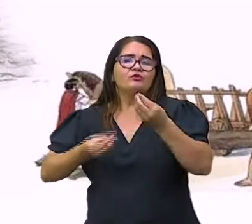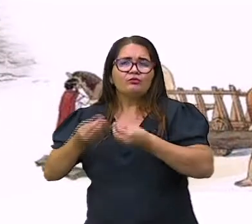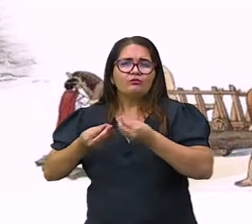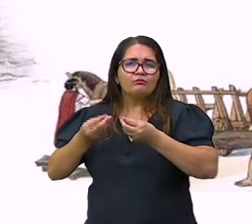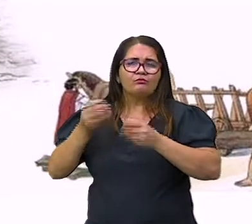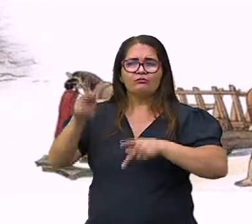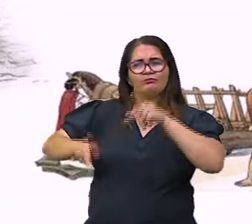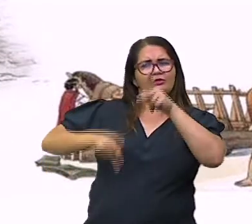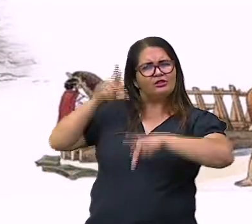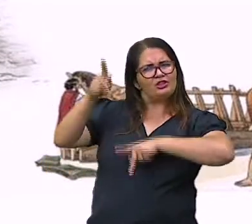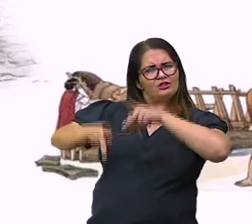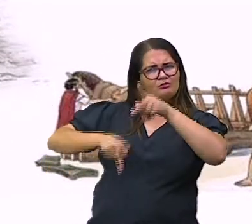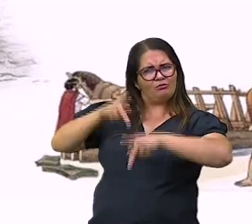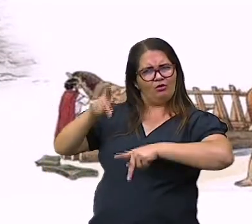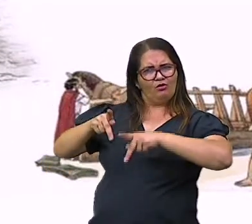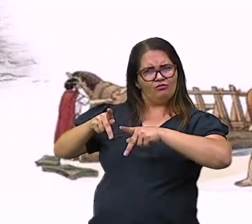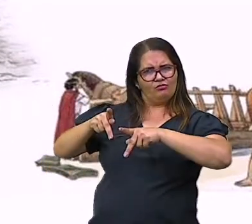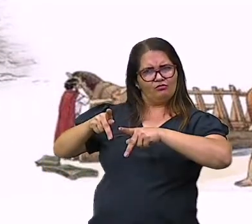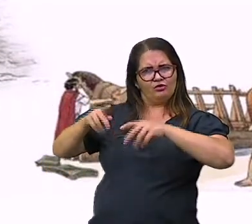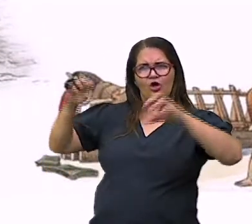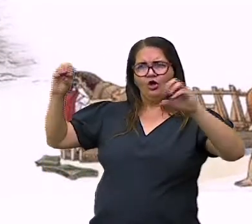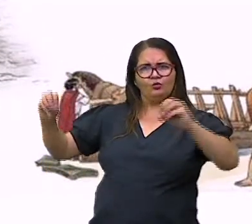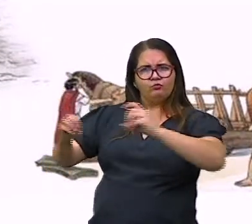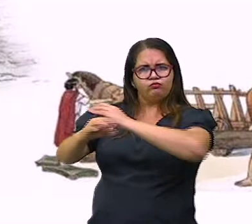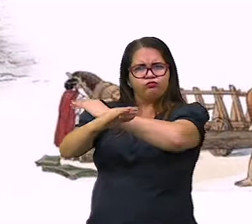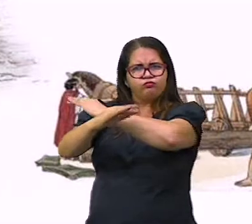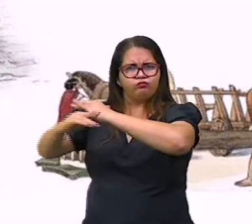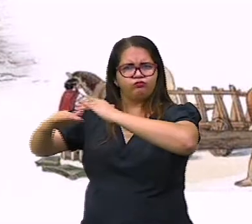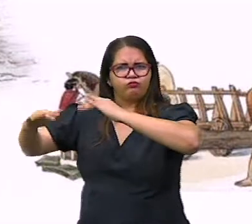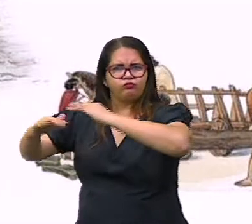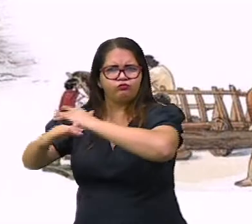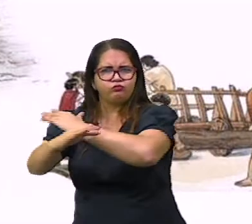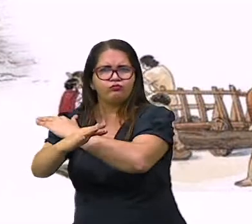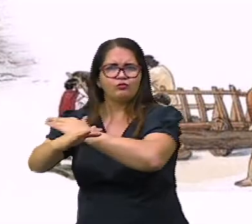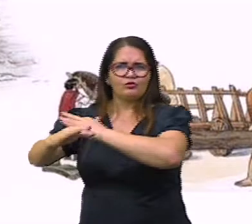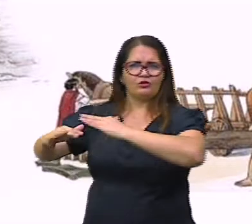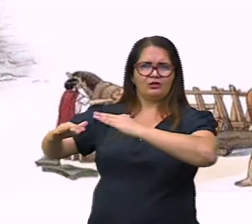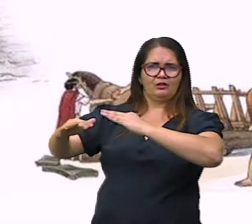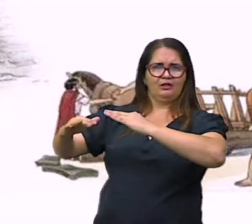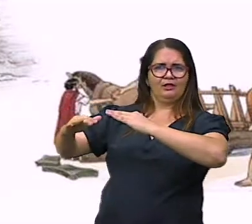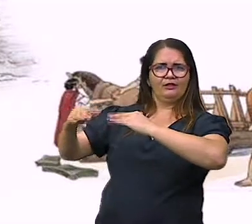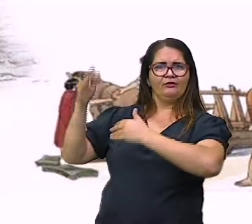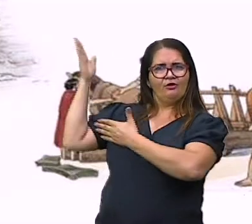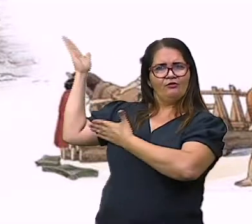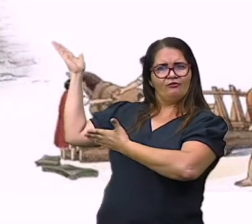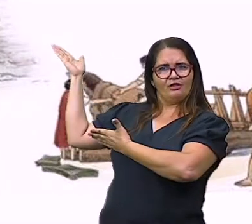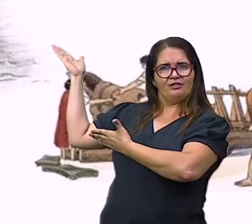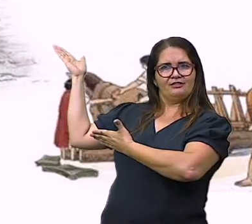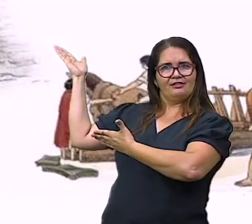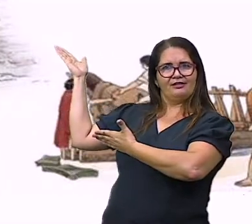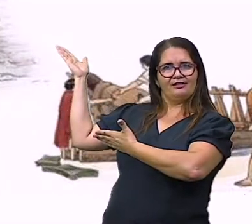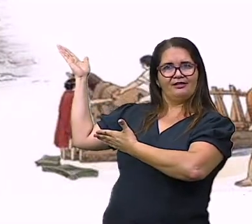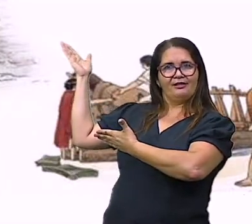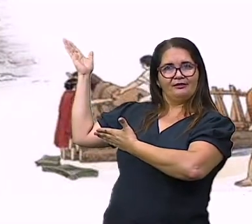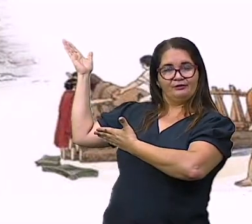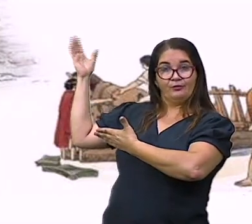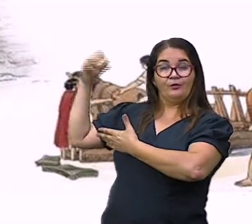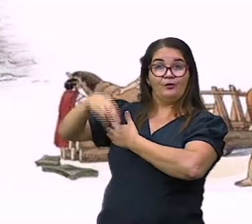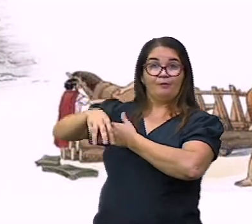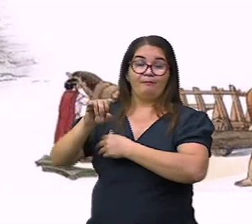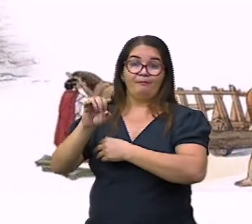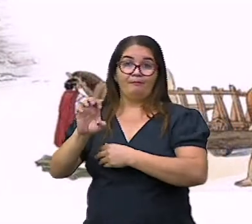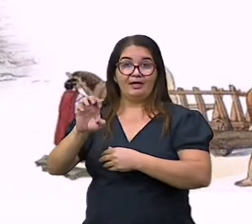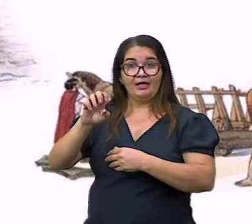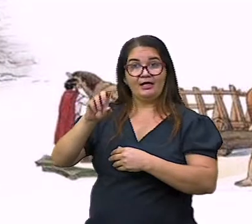com o Mediterrâneo. Então, daqui o norte, o Mediterrâneo, nós vamos pegar o sul